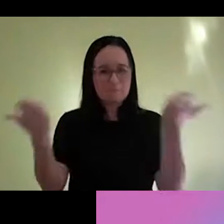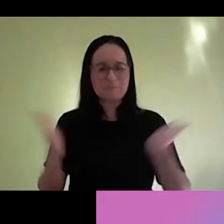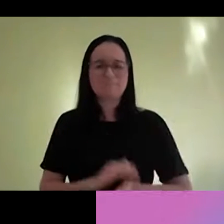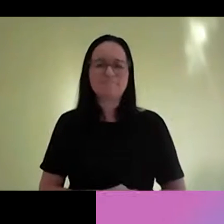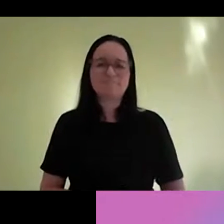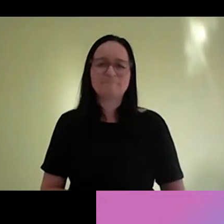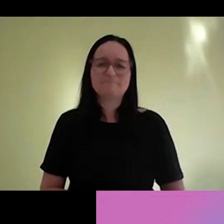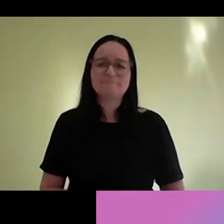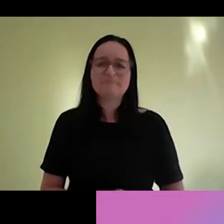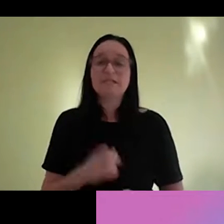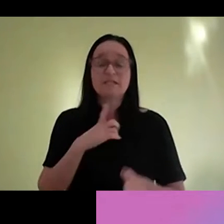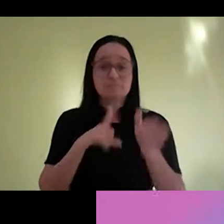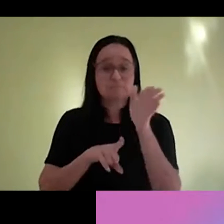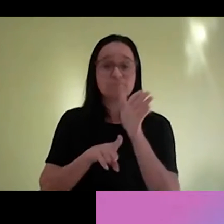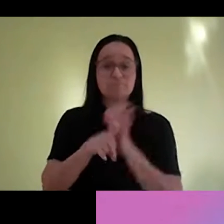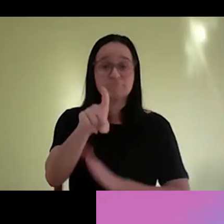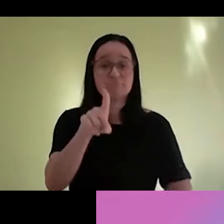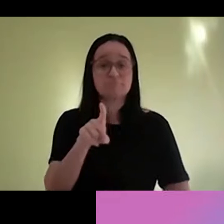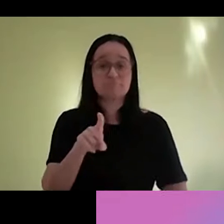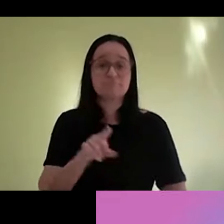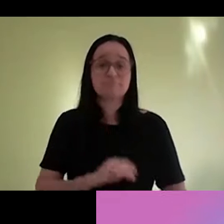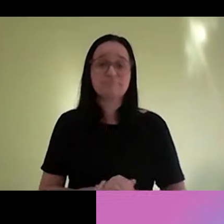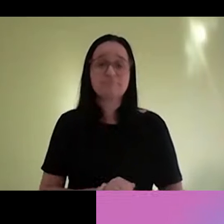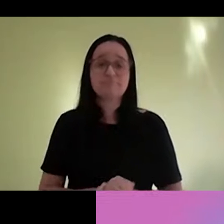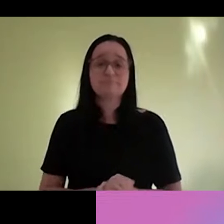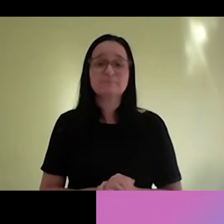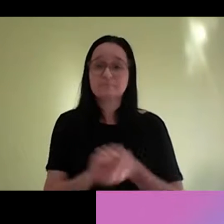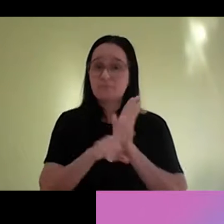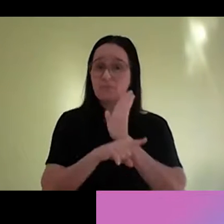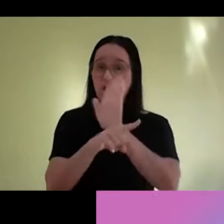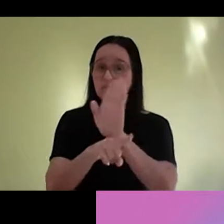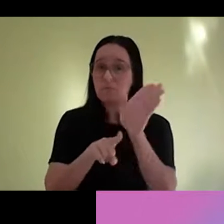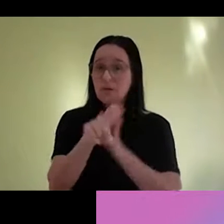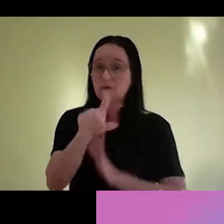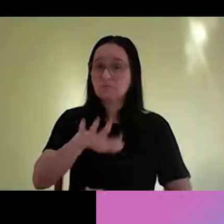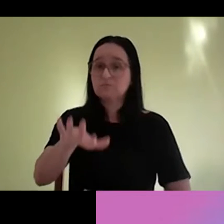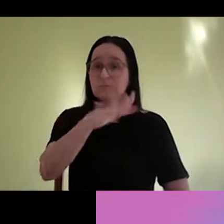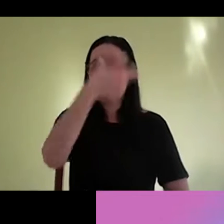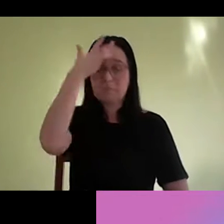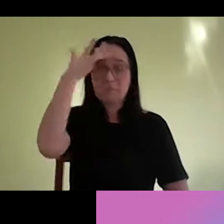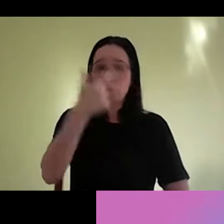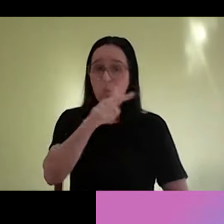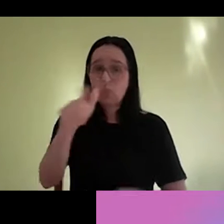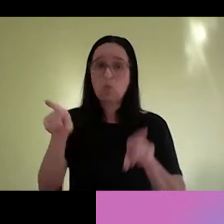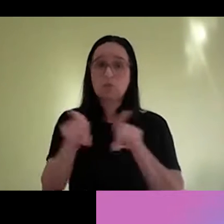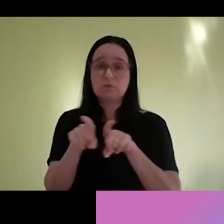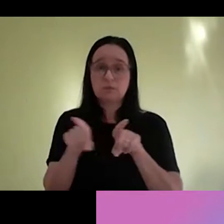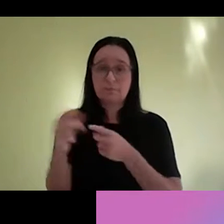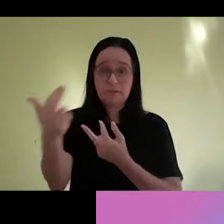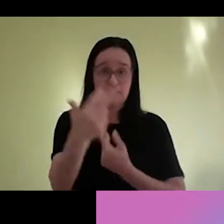Eu achei uma pergunta bem legal, que pode ajudar outras pessoas, né, também, que estão nessa fase.